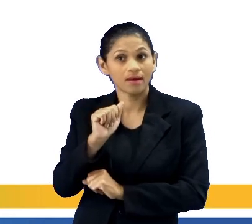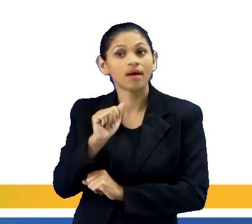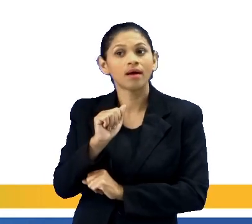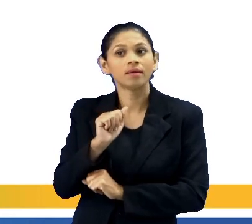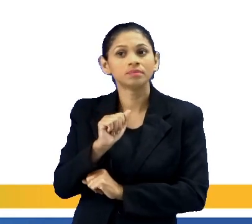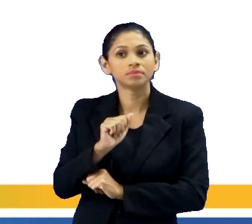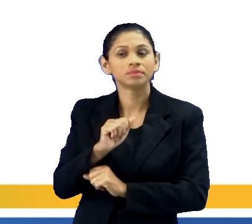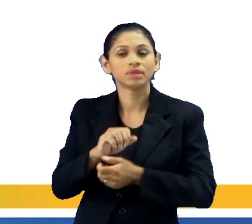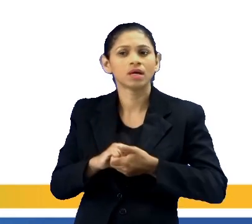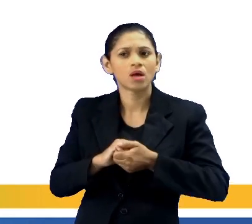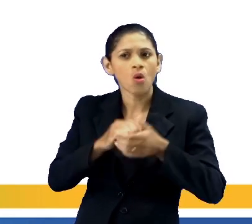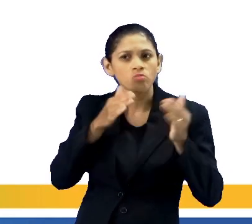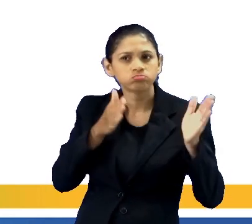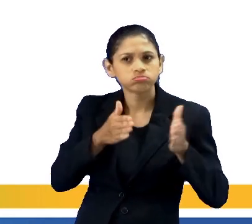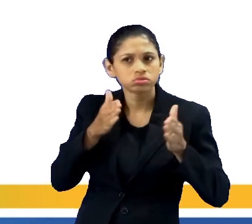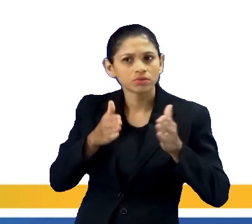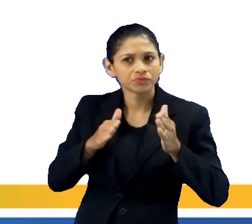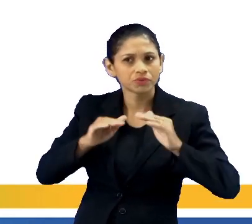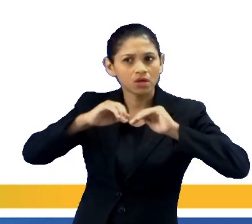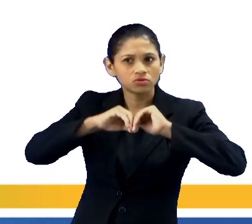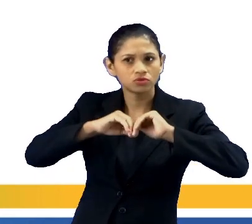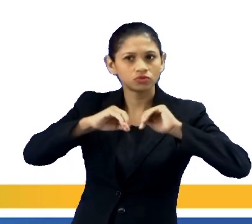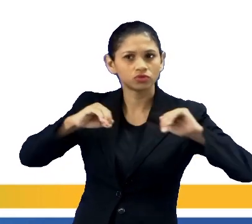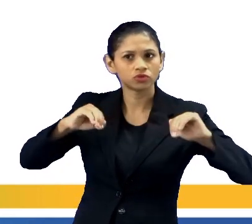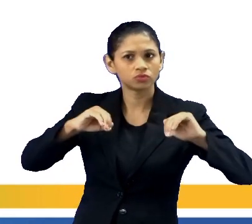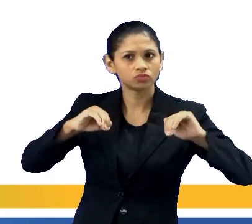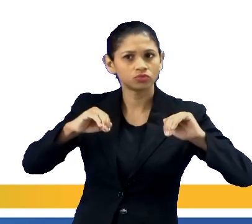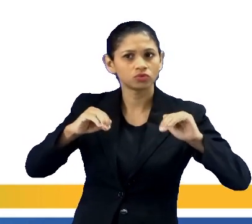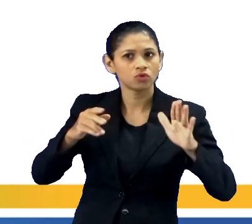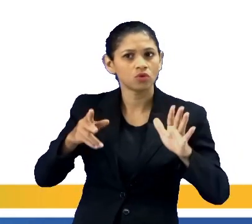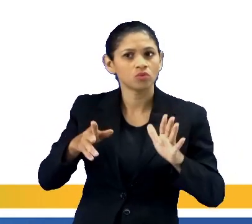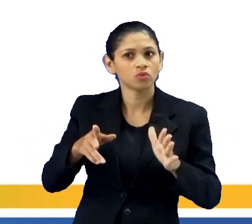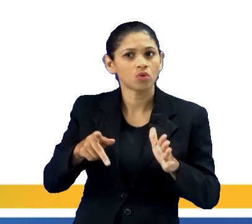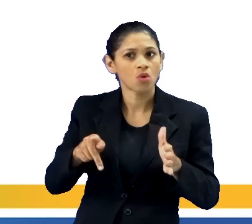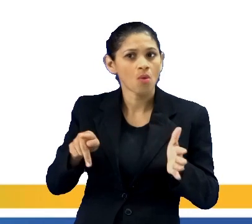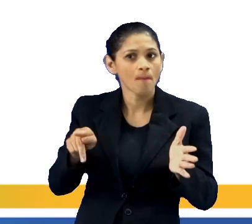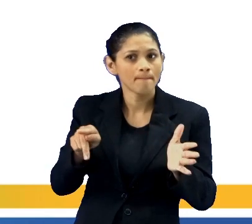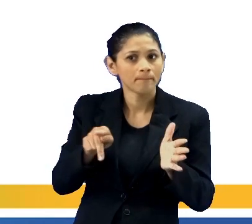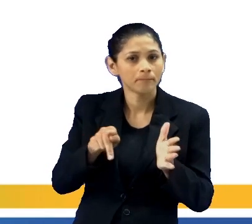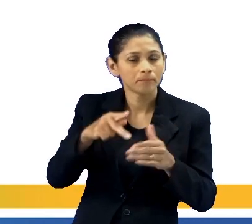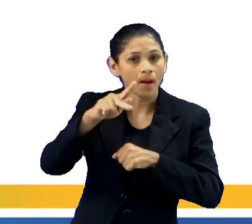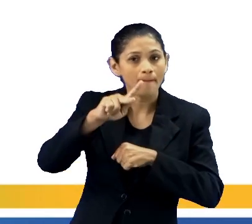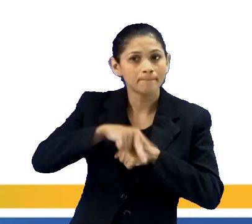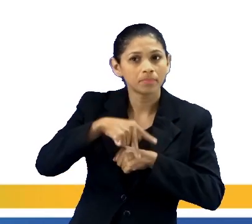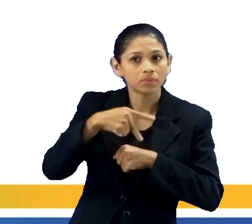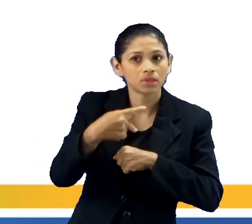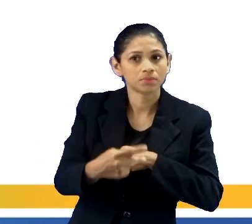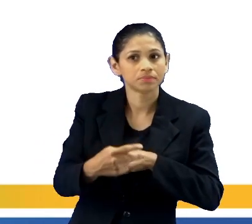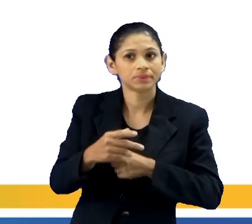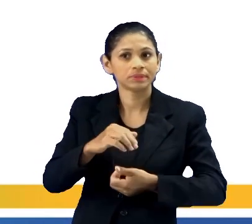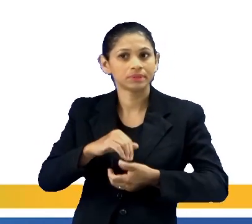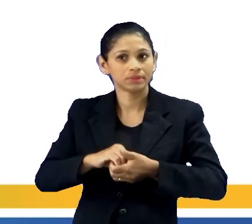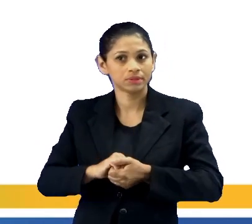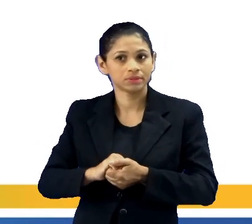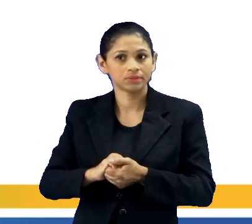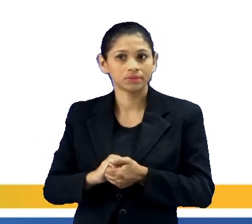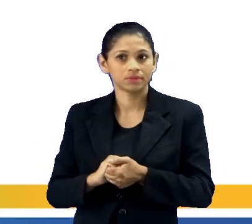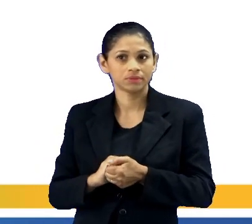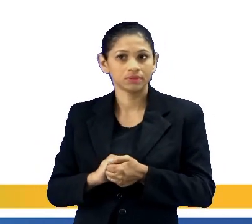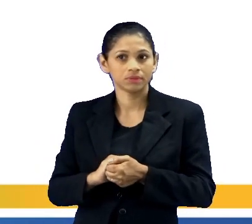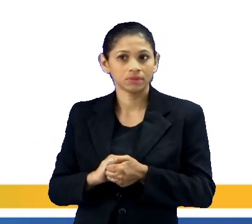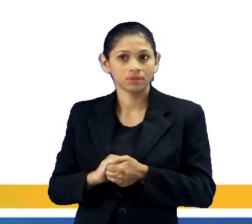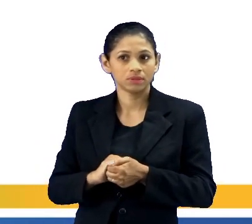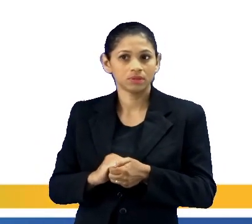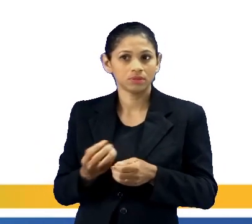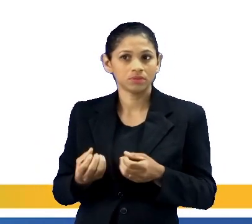propriedades produtivas de um determinado país ou região. B. A reforma agrária